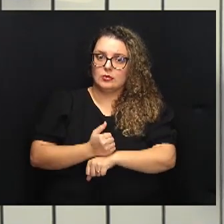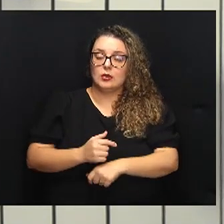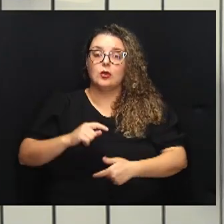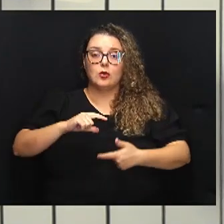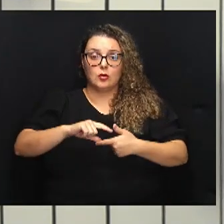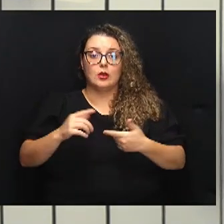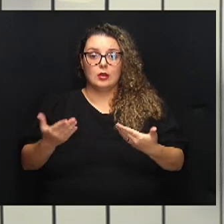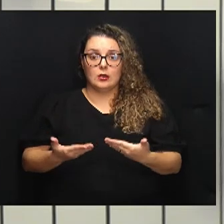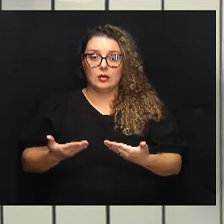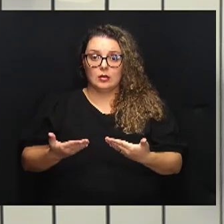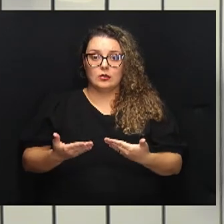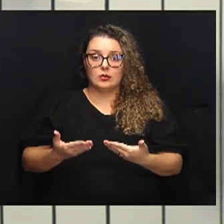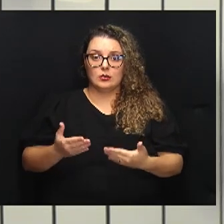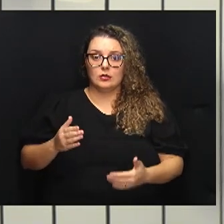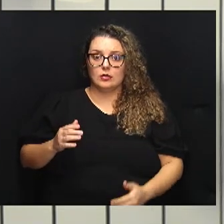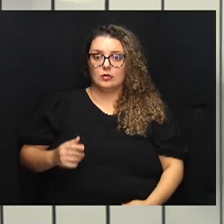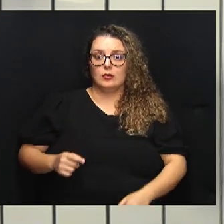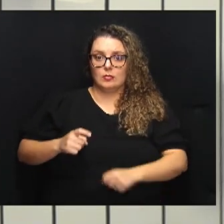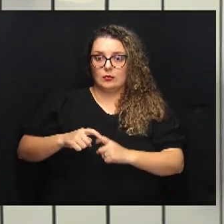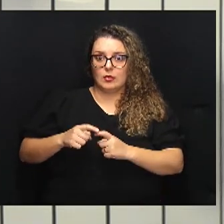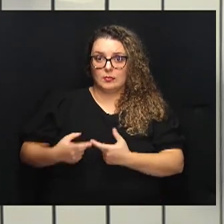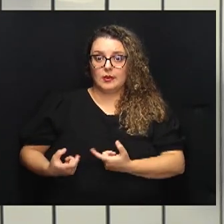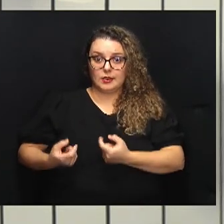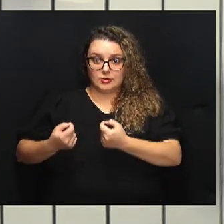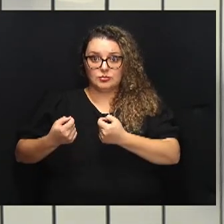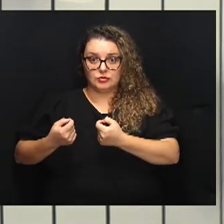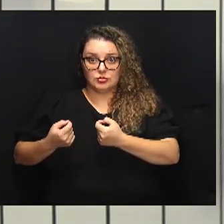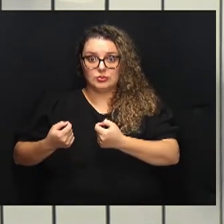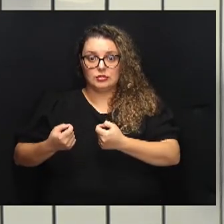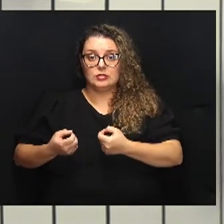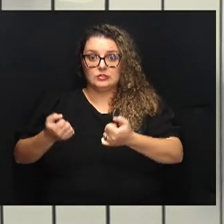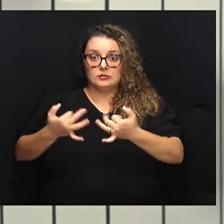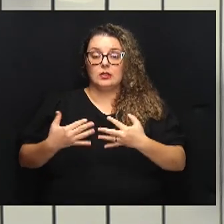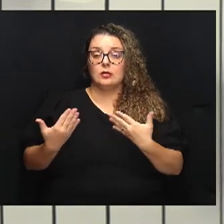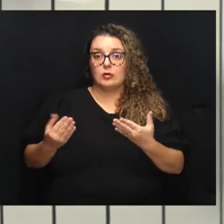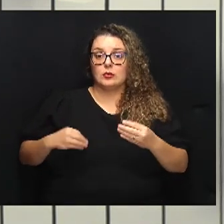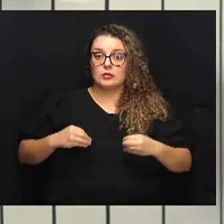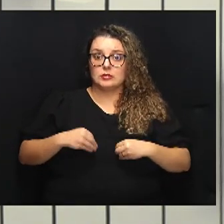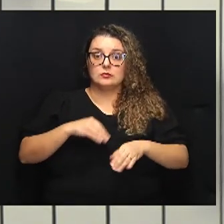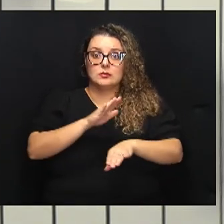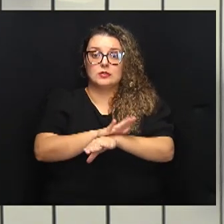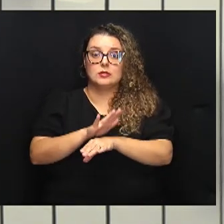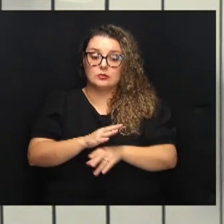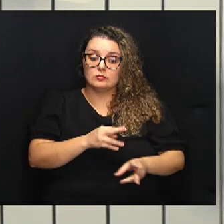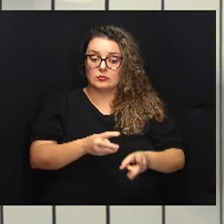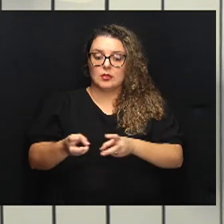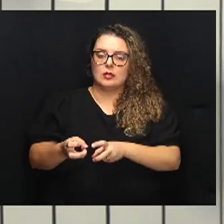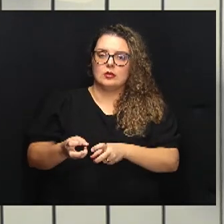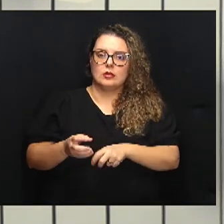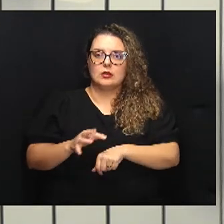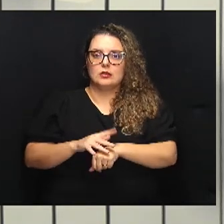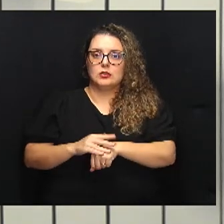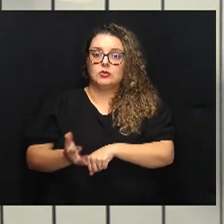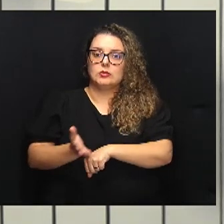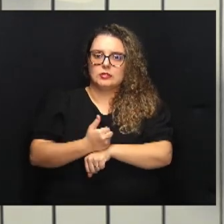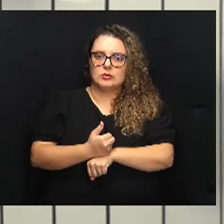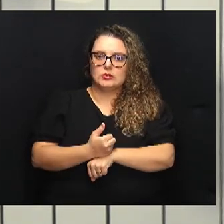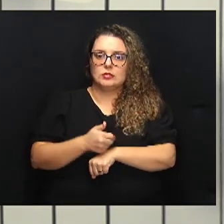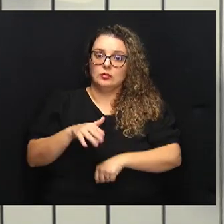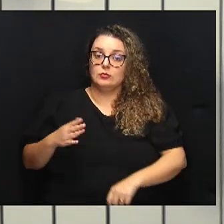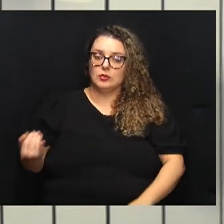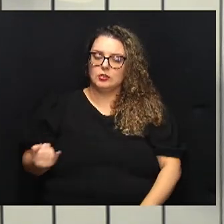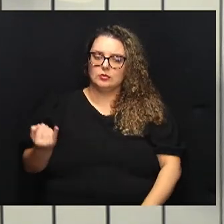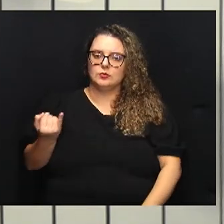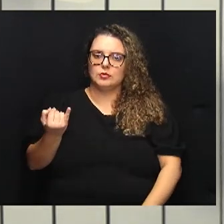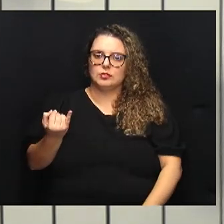hoje, um oncologista vai explicar quais exames podem ajudar na detecção precoce da doença e, o mais